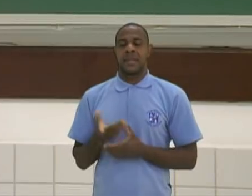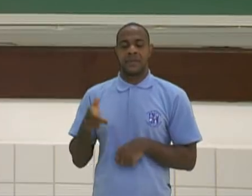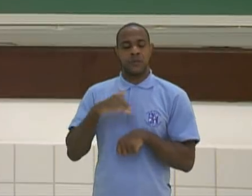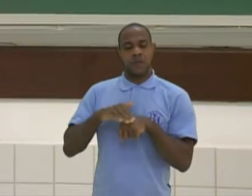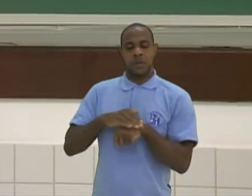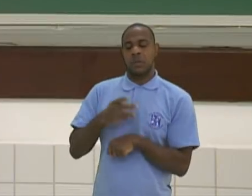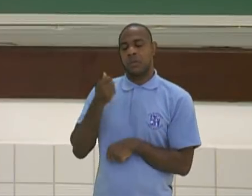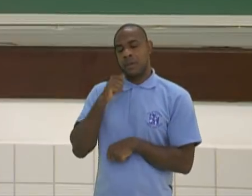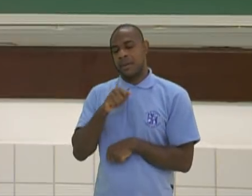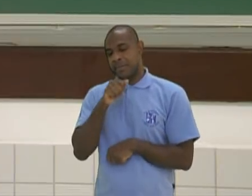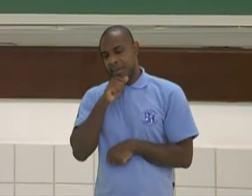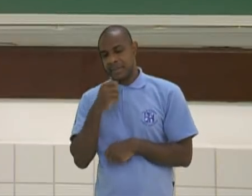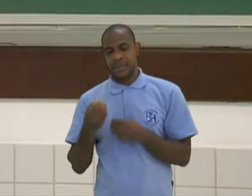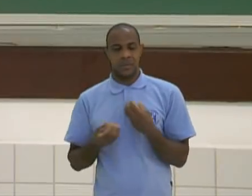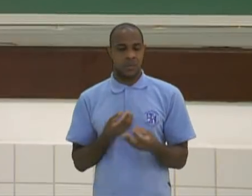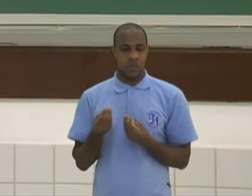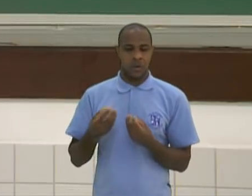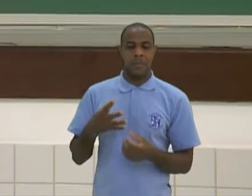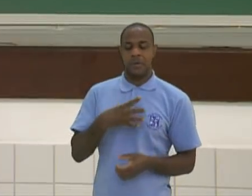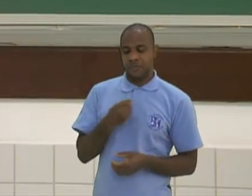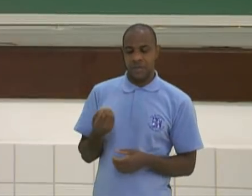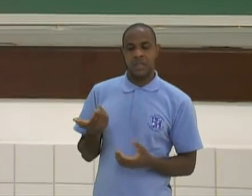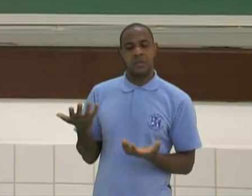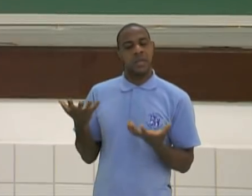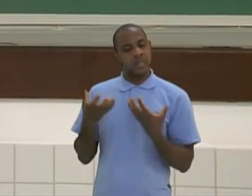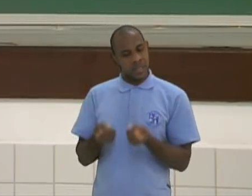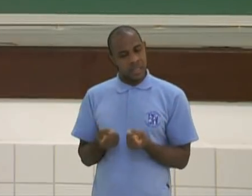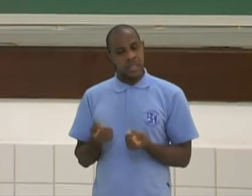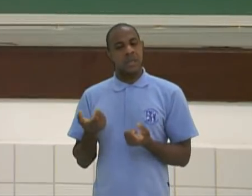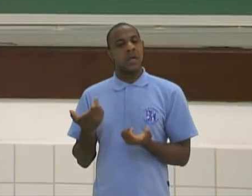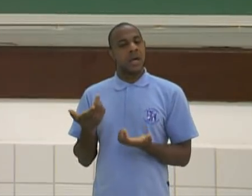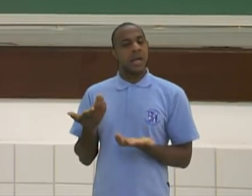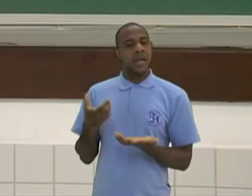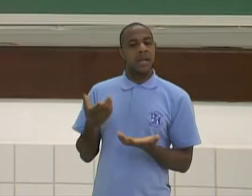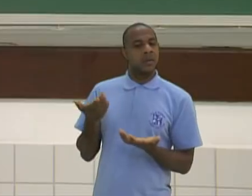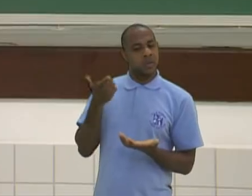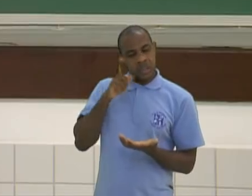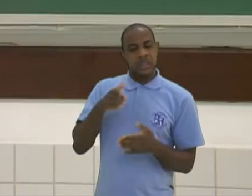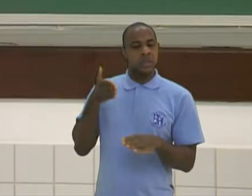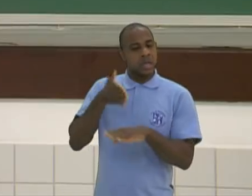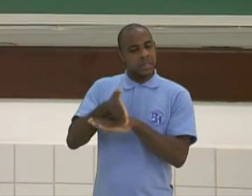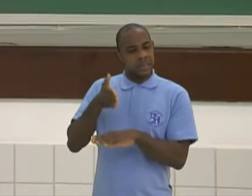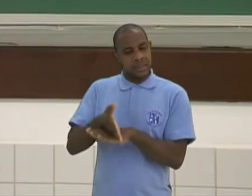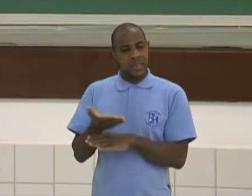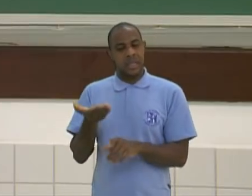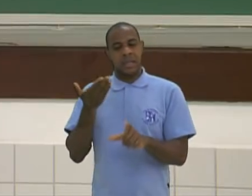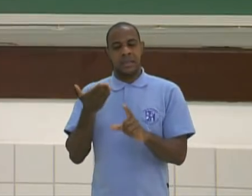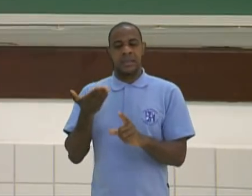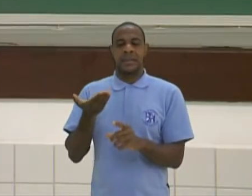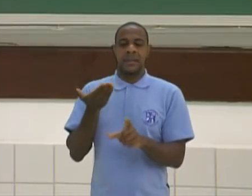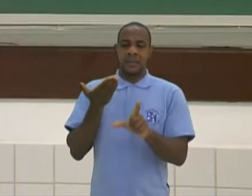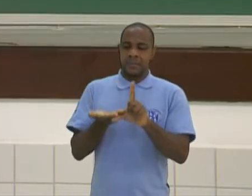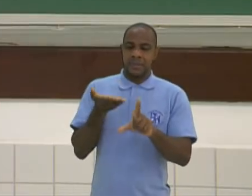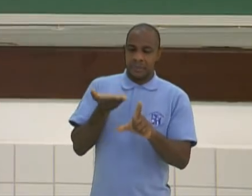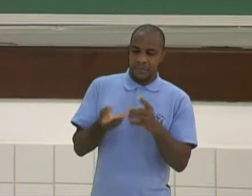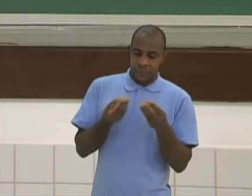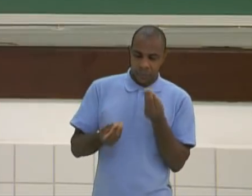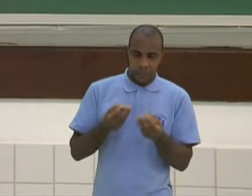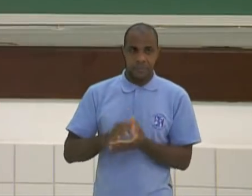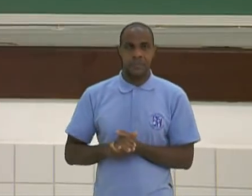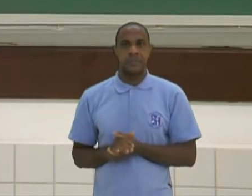Classroom. Pode acontecer também. Não se preocupe, não vai perder suas notas do impresso não, tudo bem? Partiu? É o